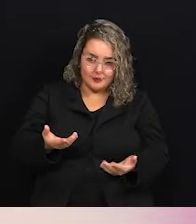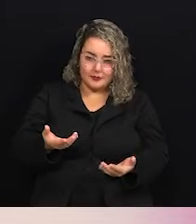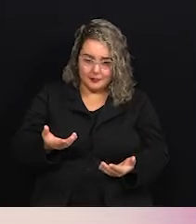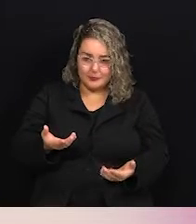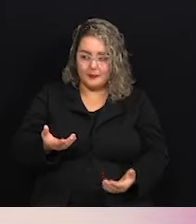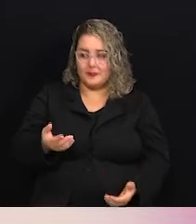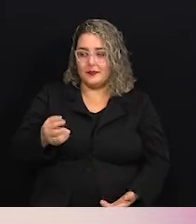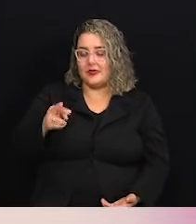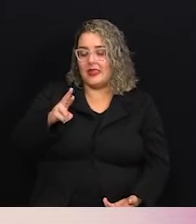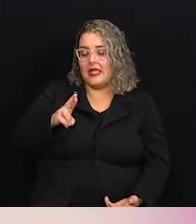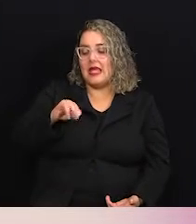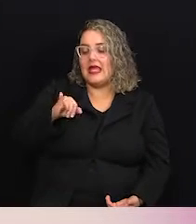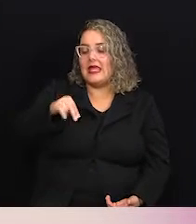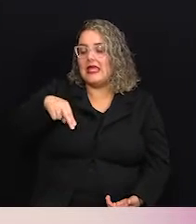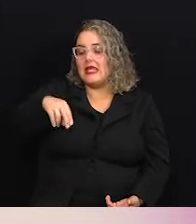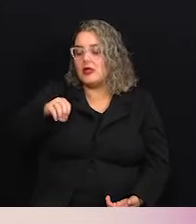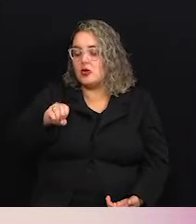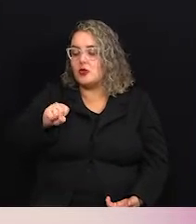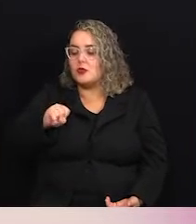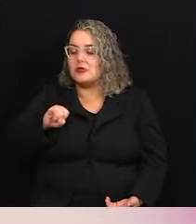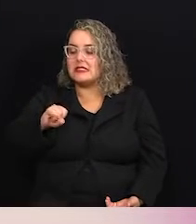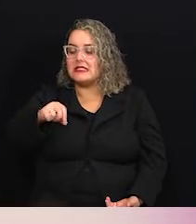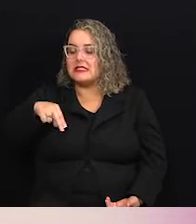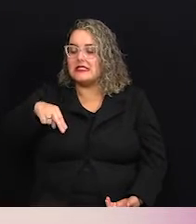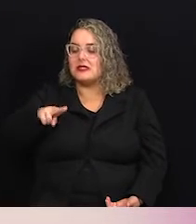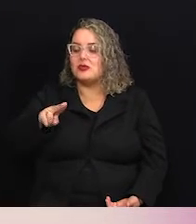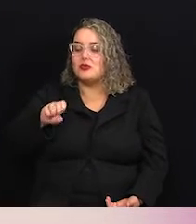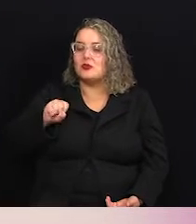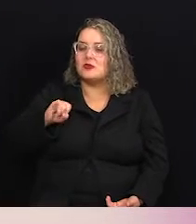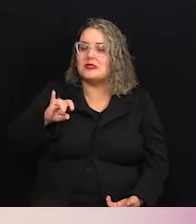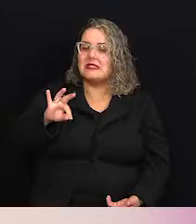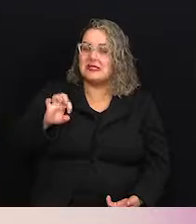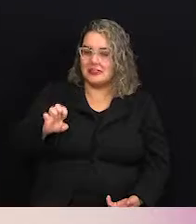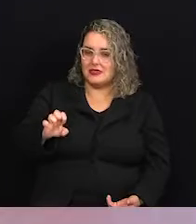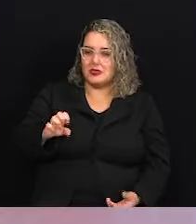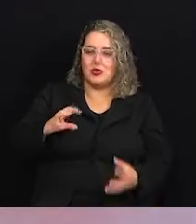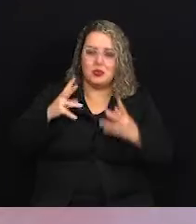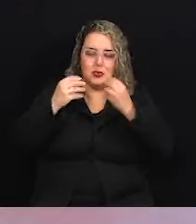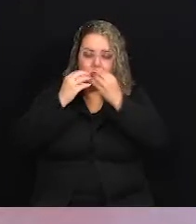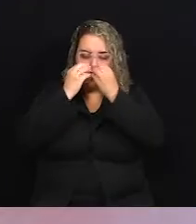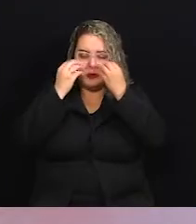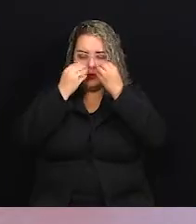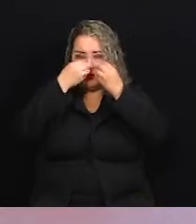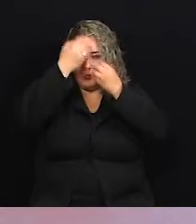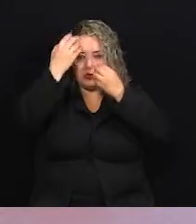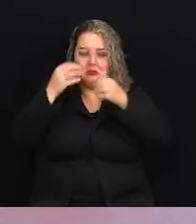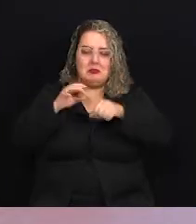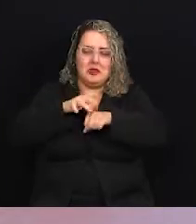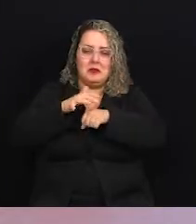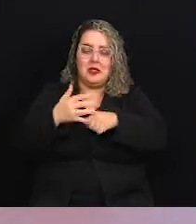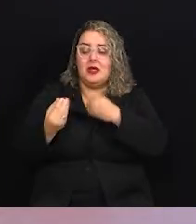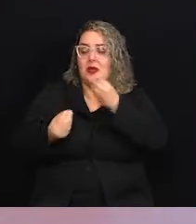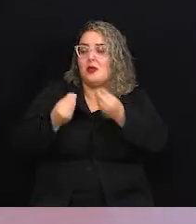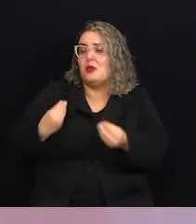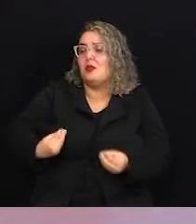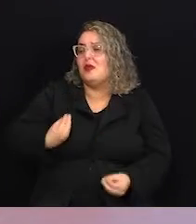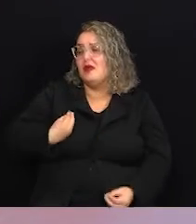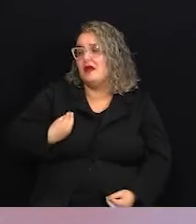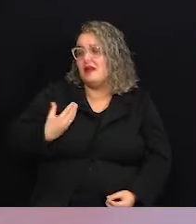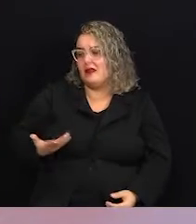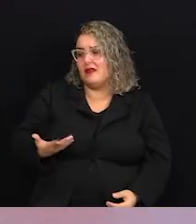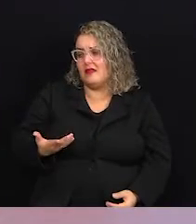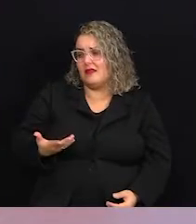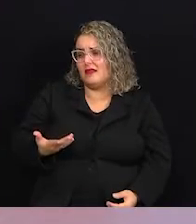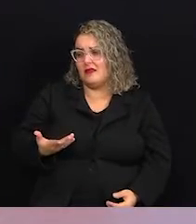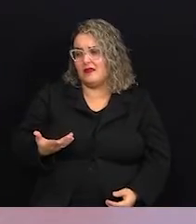terminologia rinocinusite crônica, porque está tudo inflamado ali junto. Nossa, doutor, e como é que fica a vida da pessoa que